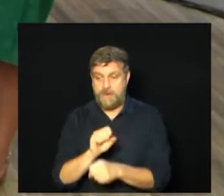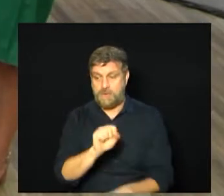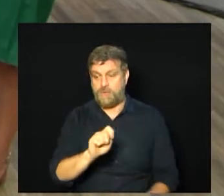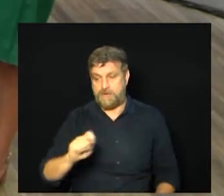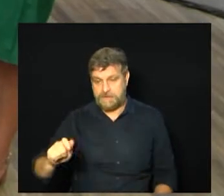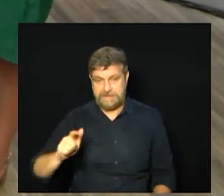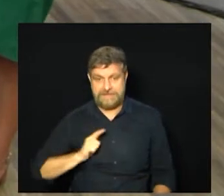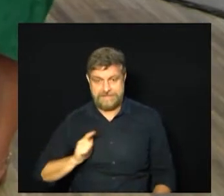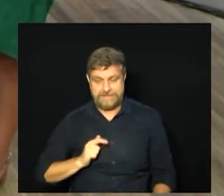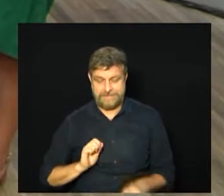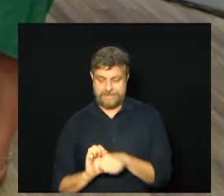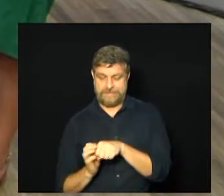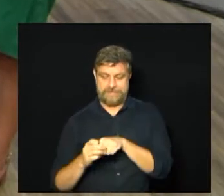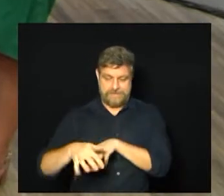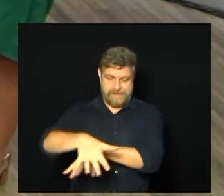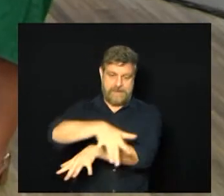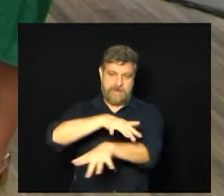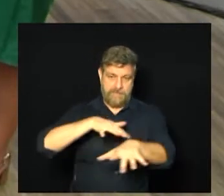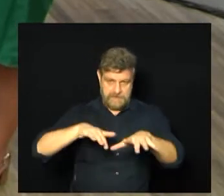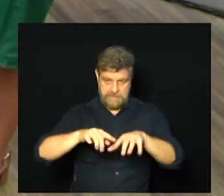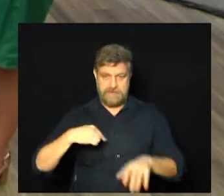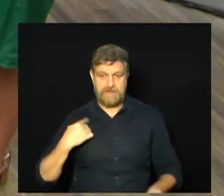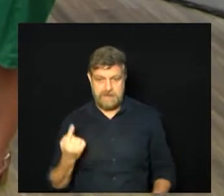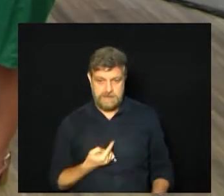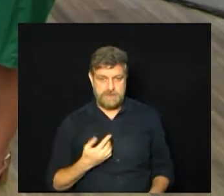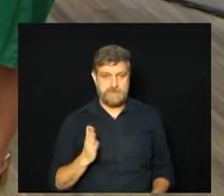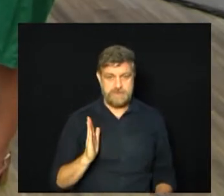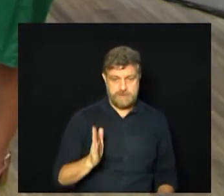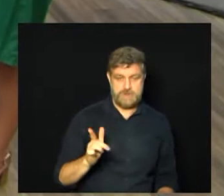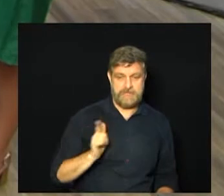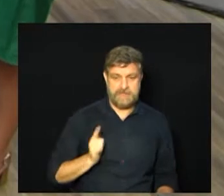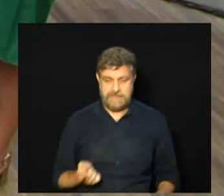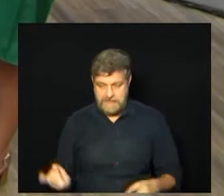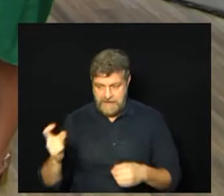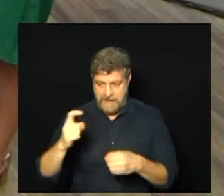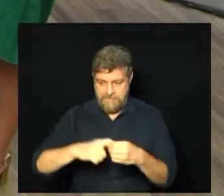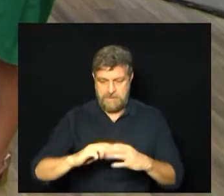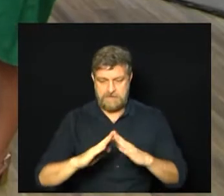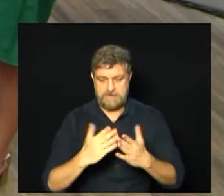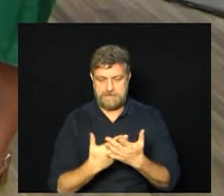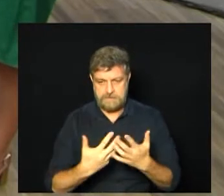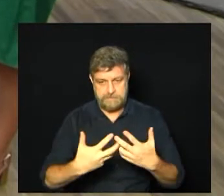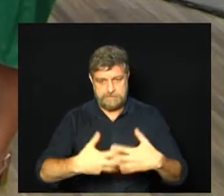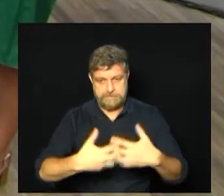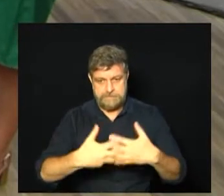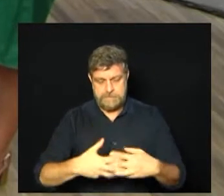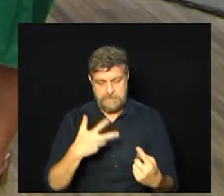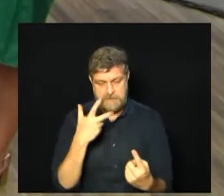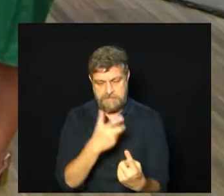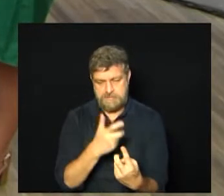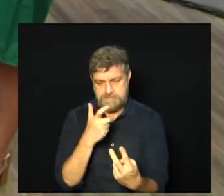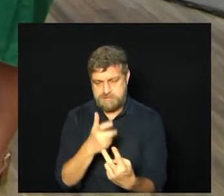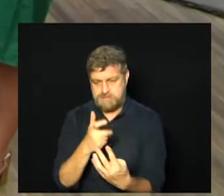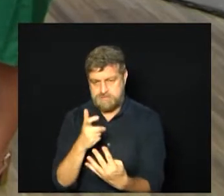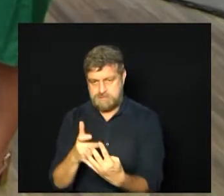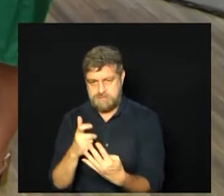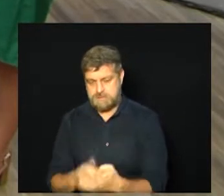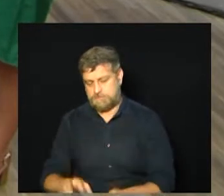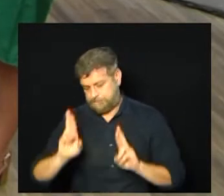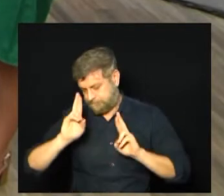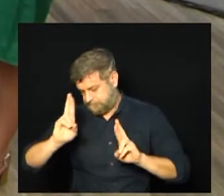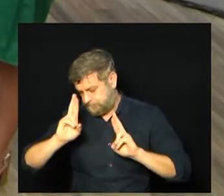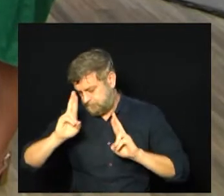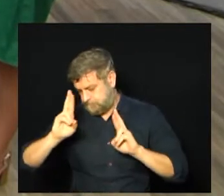meses com uma pandemia, a gente já está prevendo, então, esta retomada com o avanço da vacinação, que isso seja